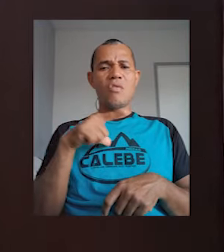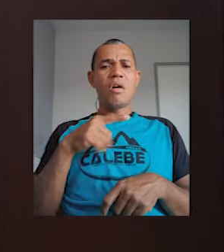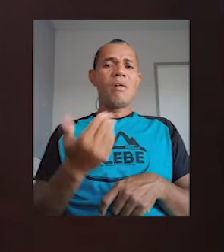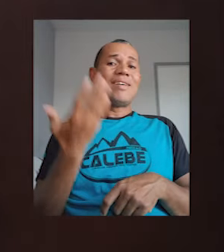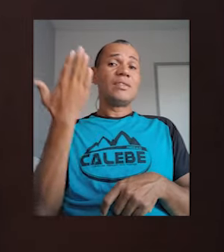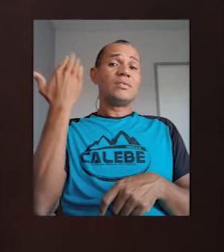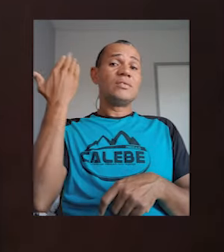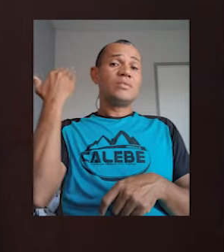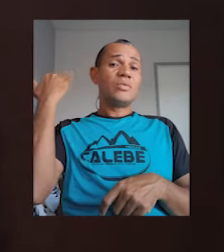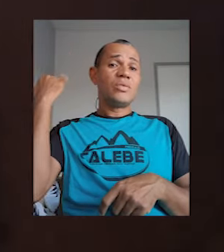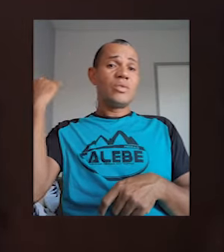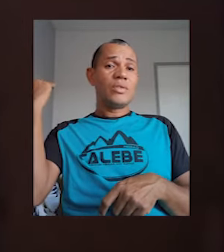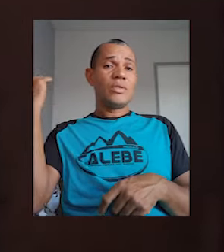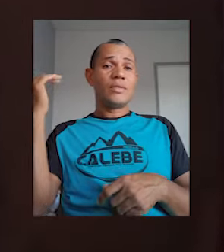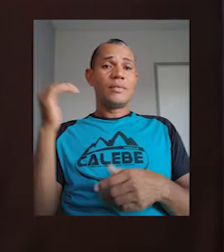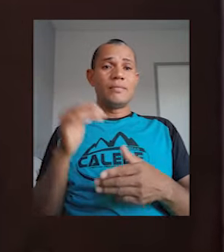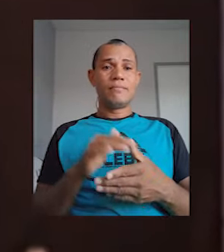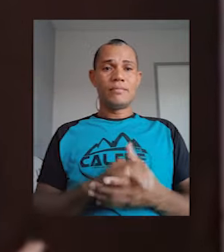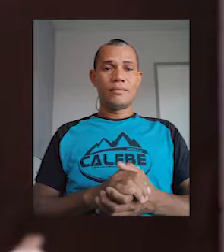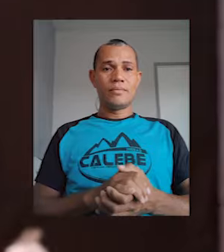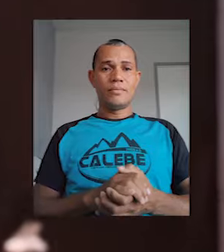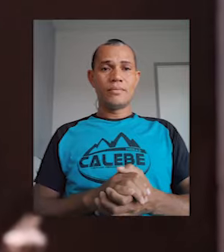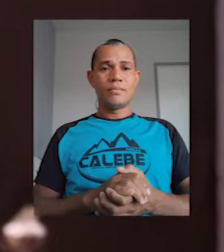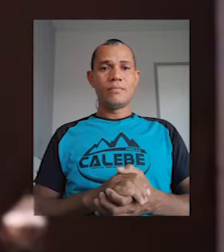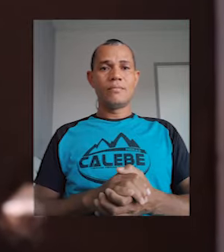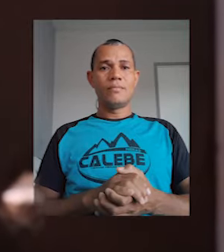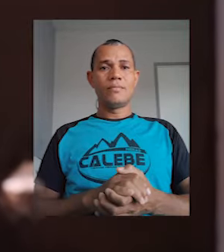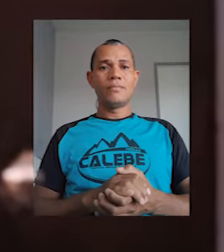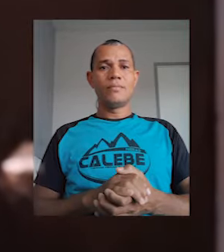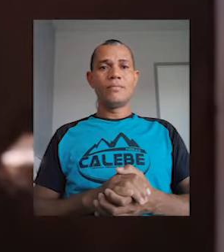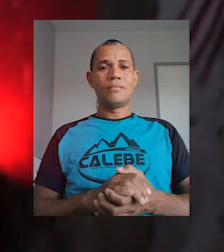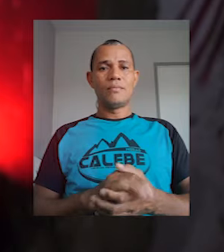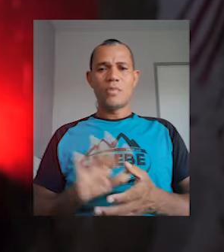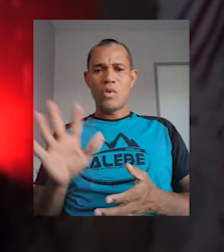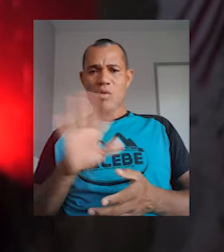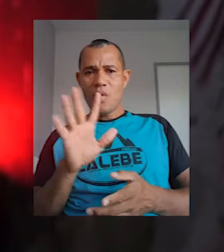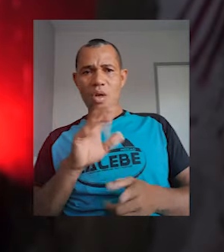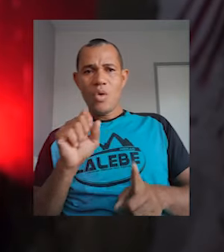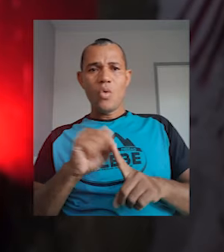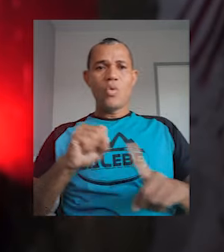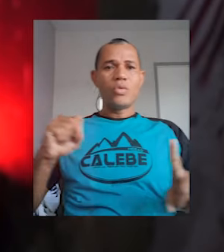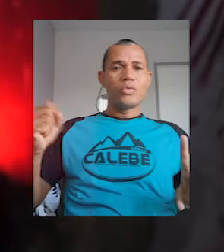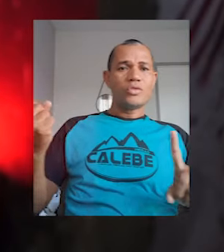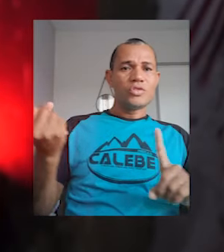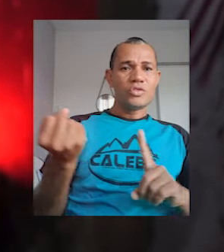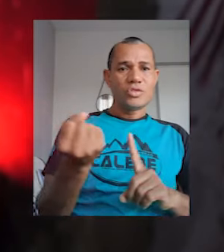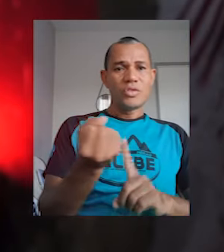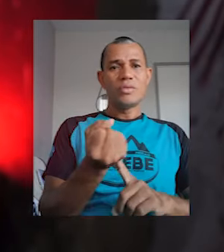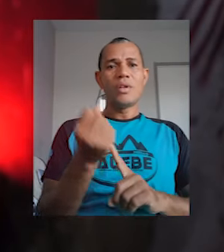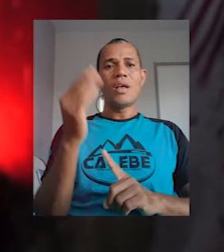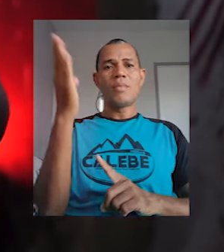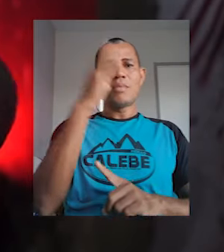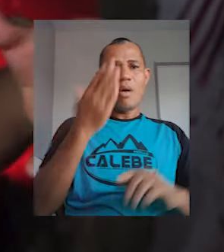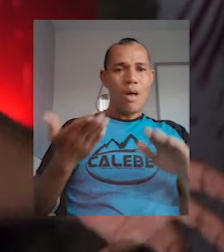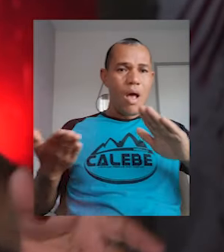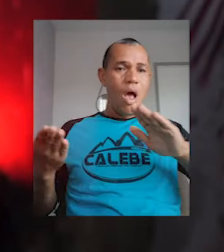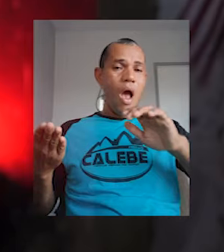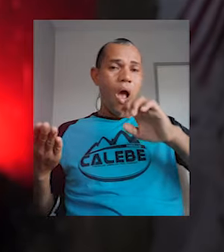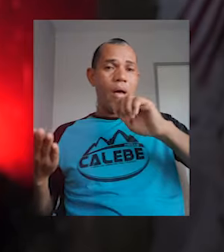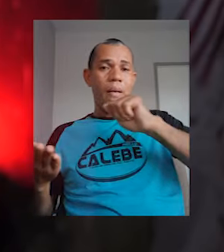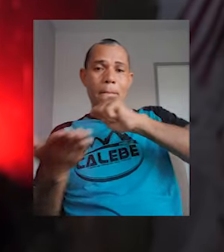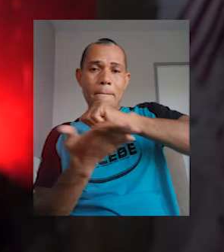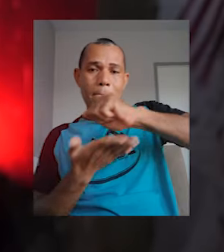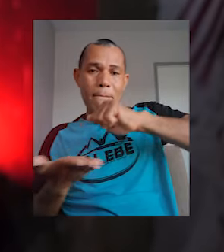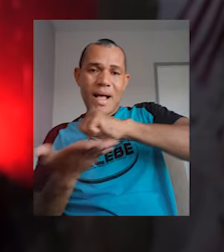foi enraizado, como a dinâmica da evolução da sociedade brasileira deixou à margem,